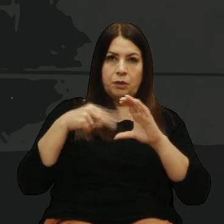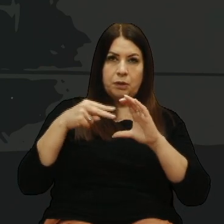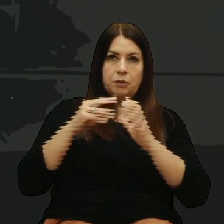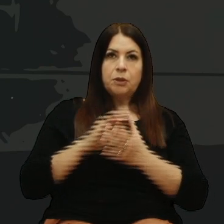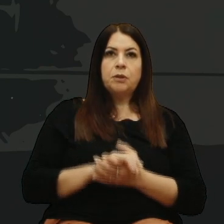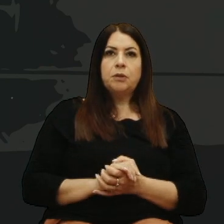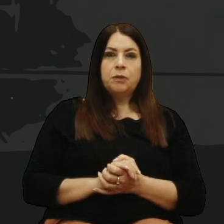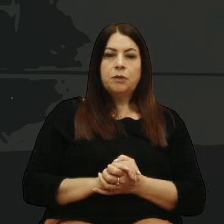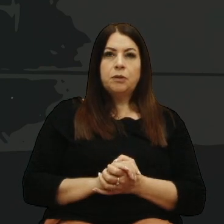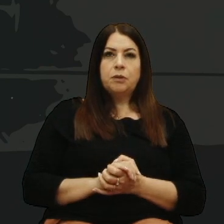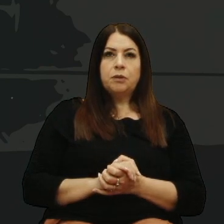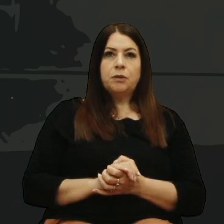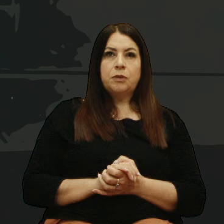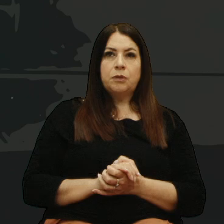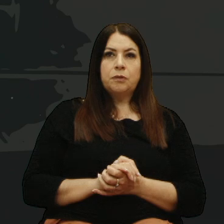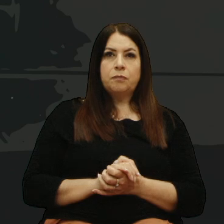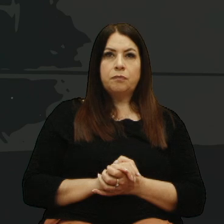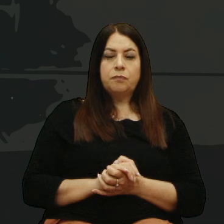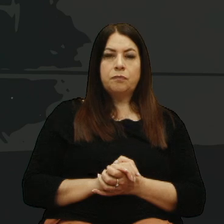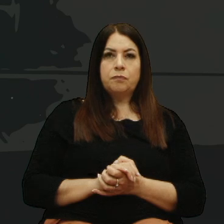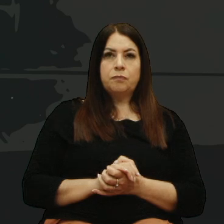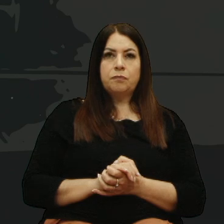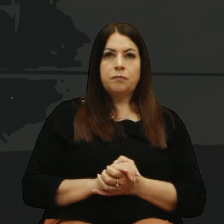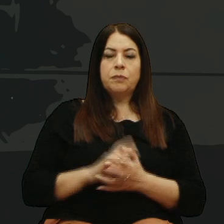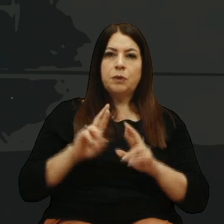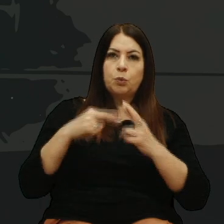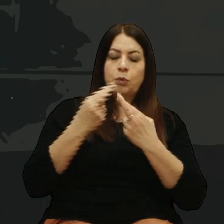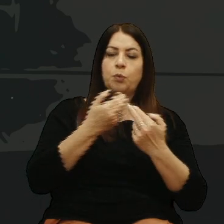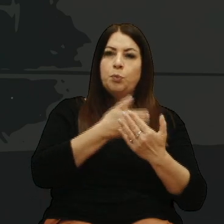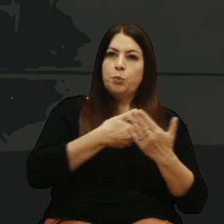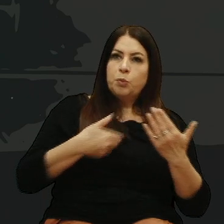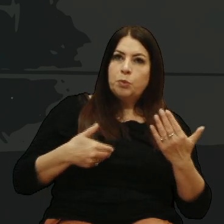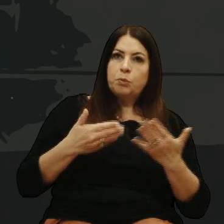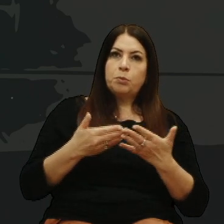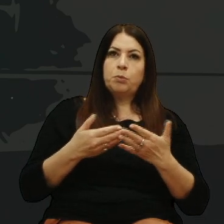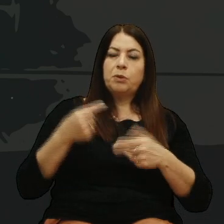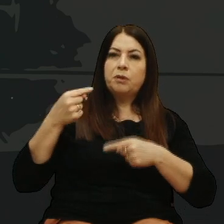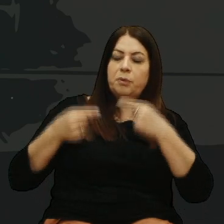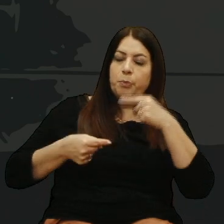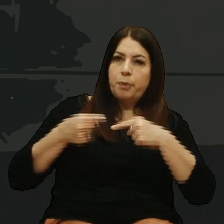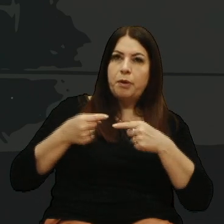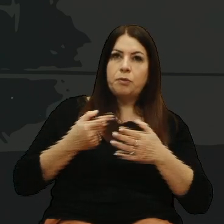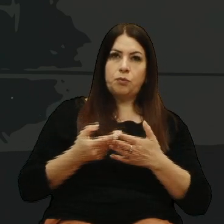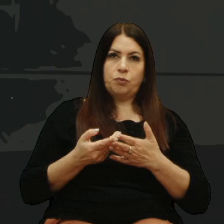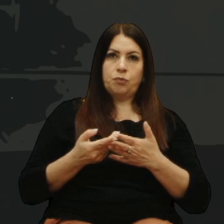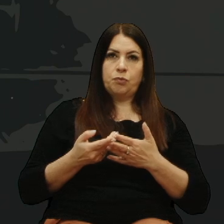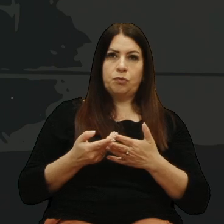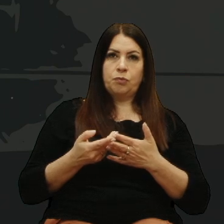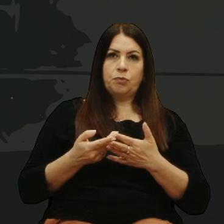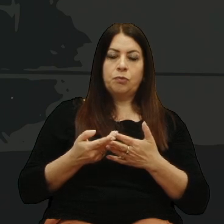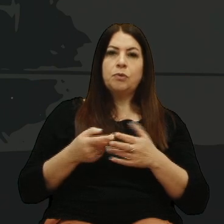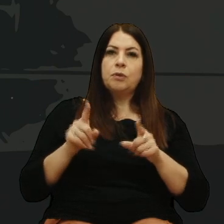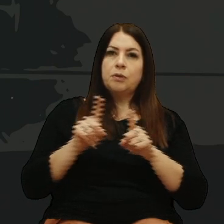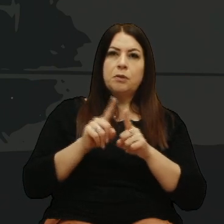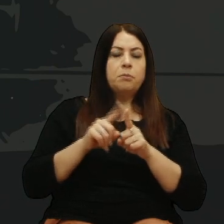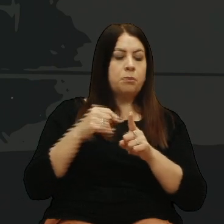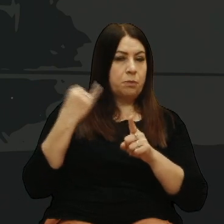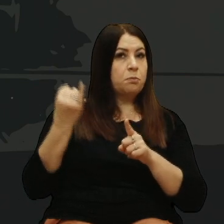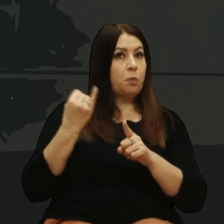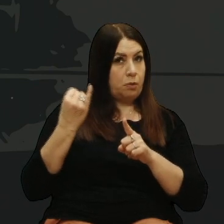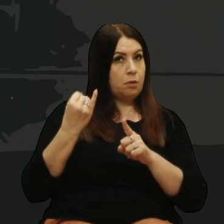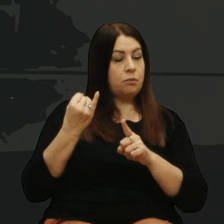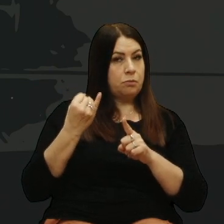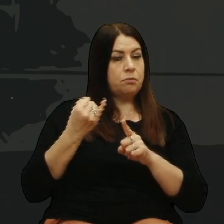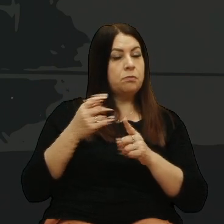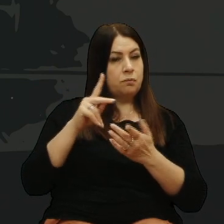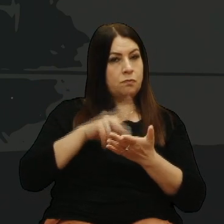Vereadores, ocorrerá audiências públicas, debates bem contundentes, para que,